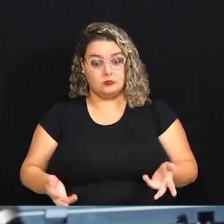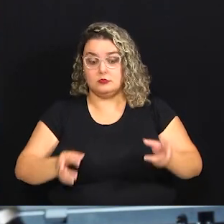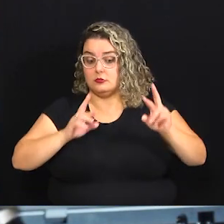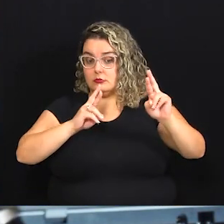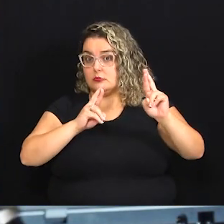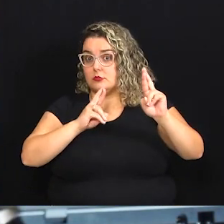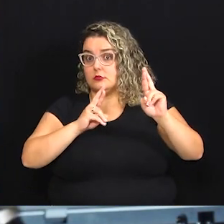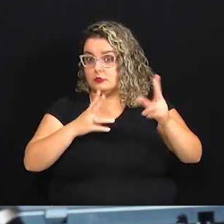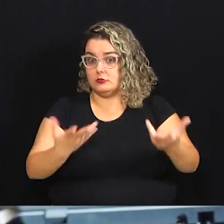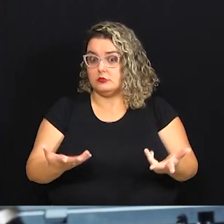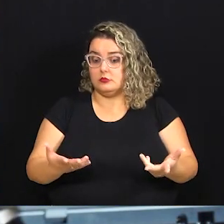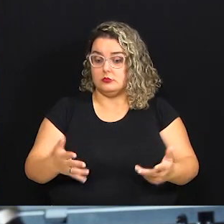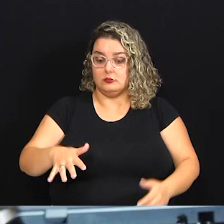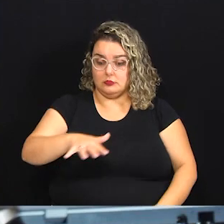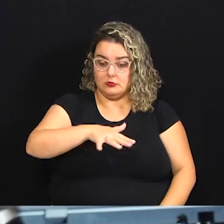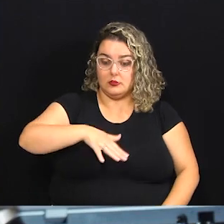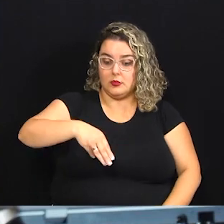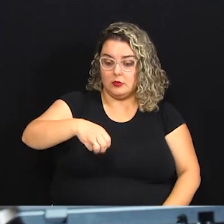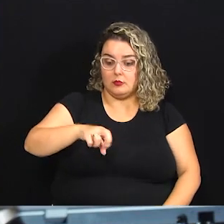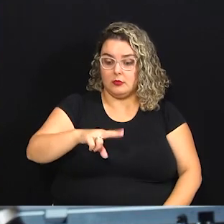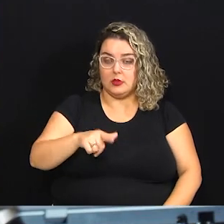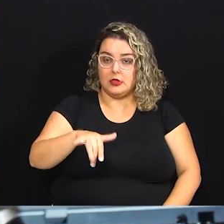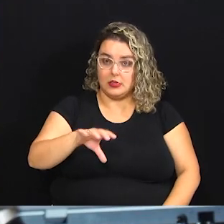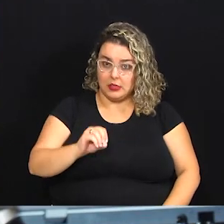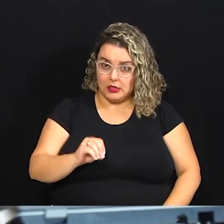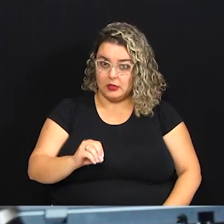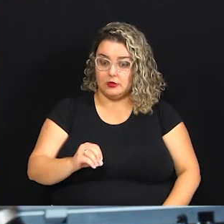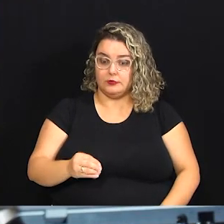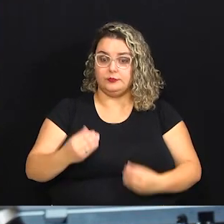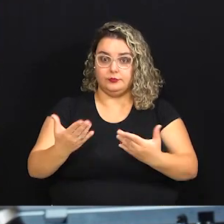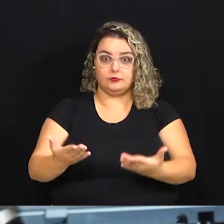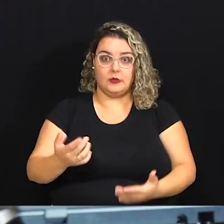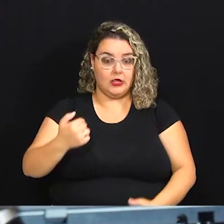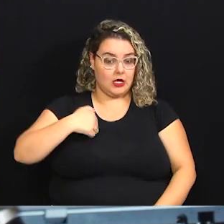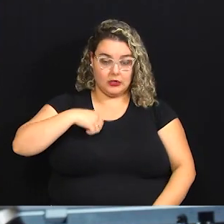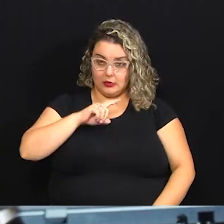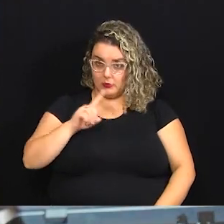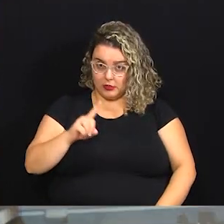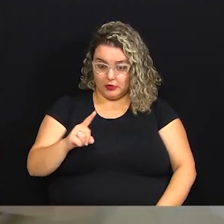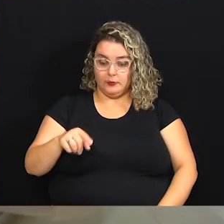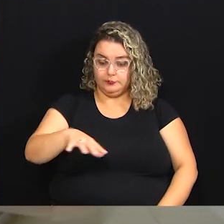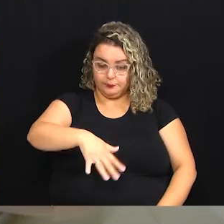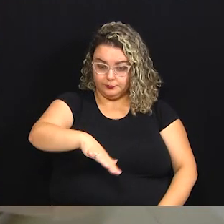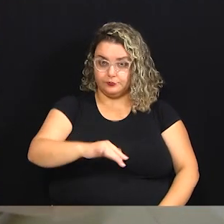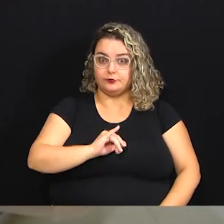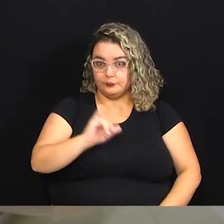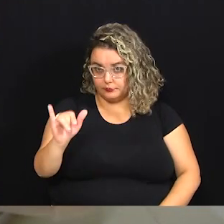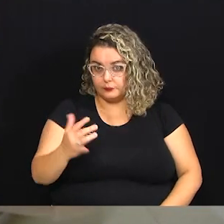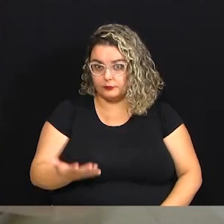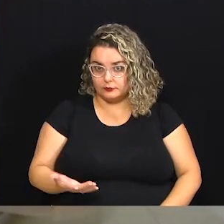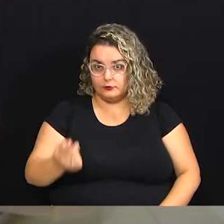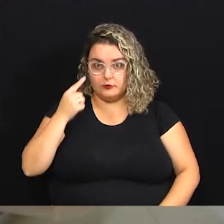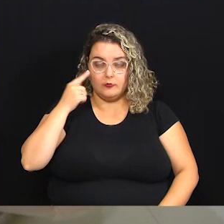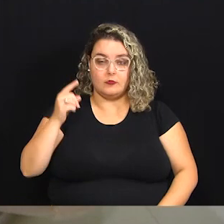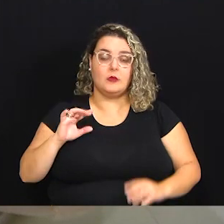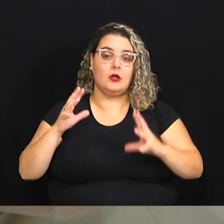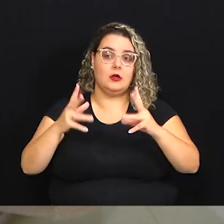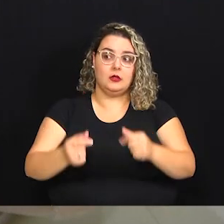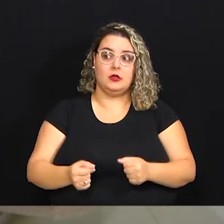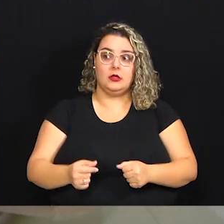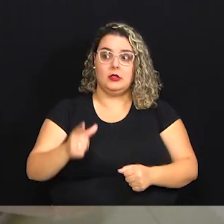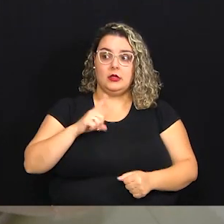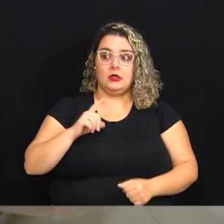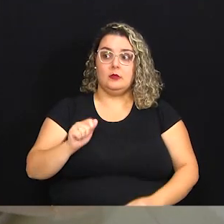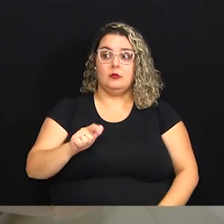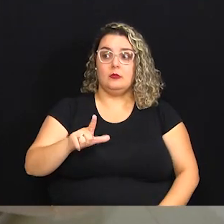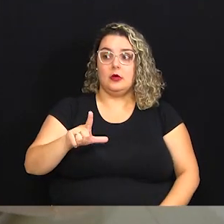Então, as expectativas que o mercado está trazendo, e aí eu estou dizendo é o mercado, não sou eu, né? Então, de forma geral, é que nós tenhamos